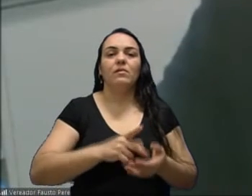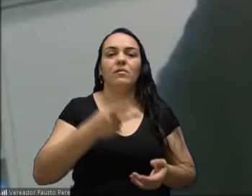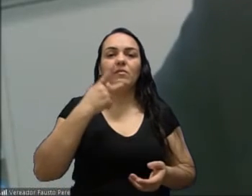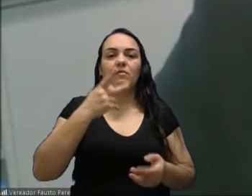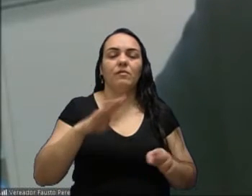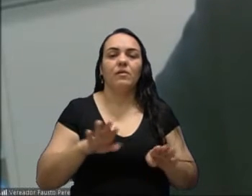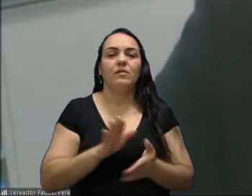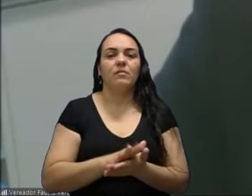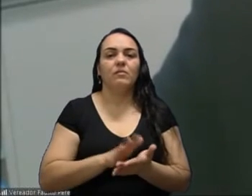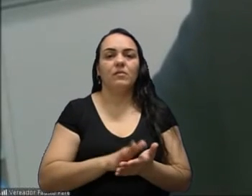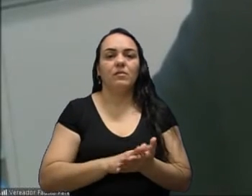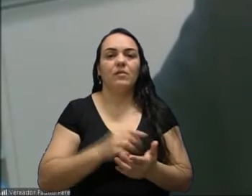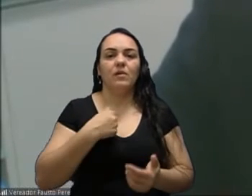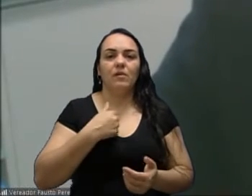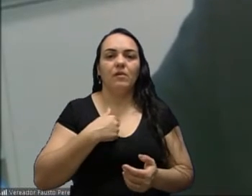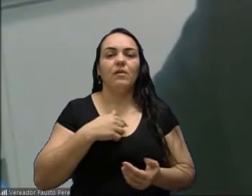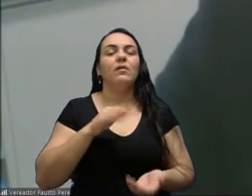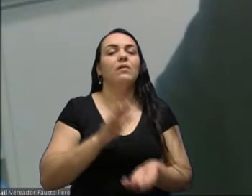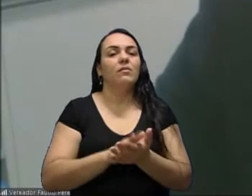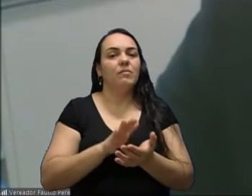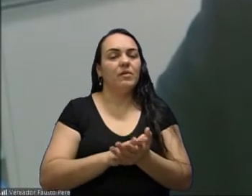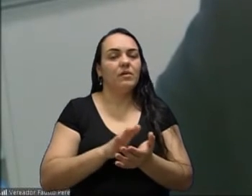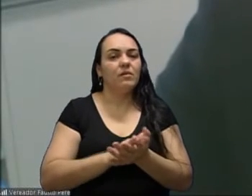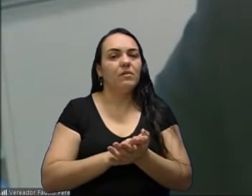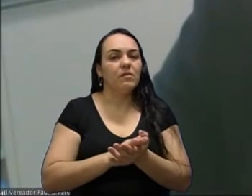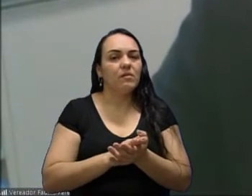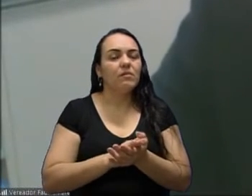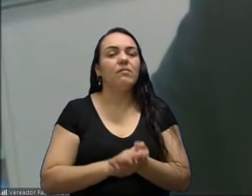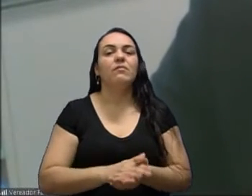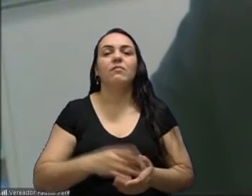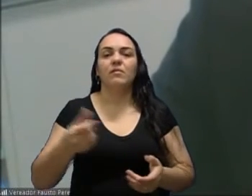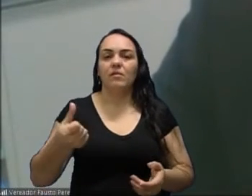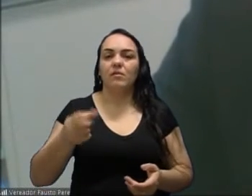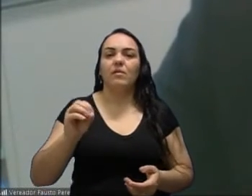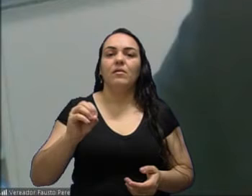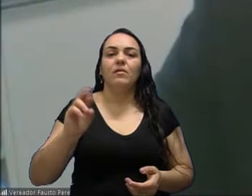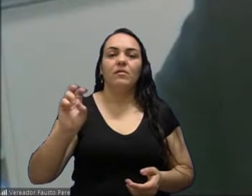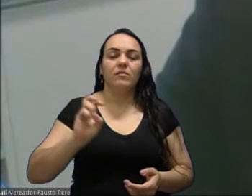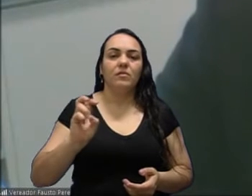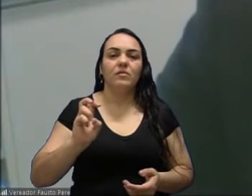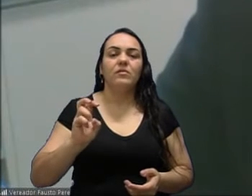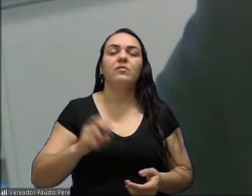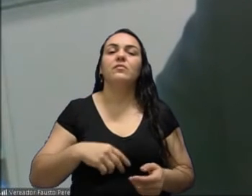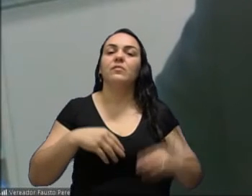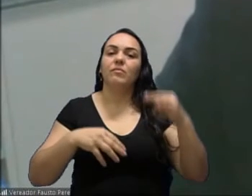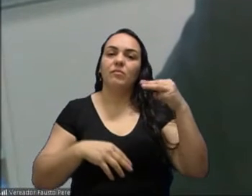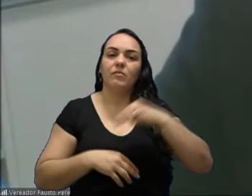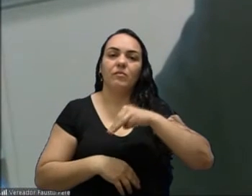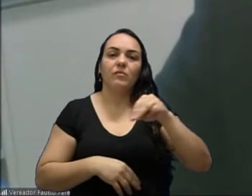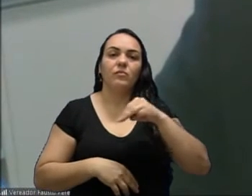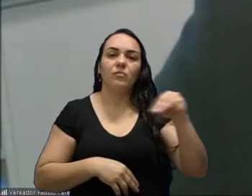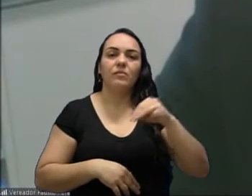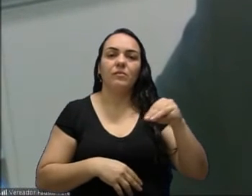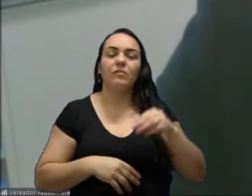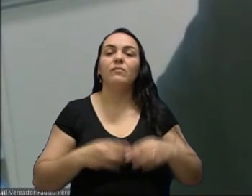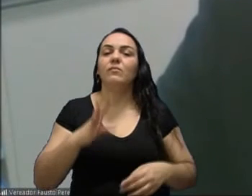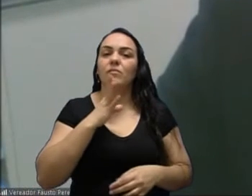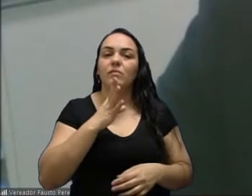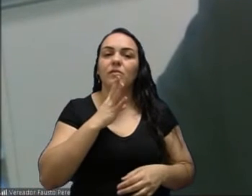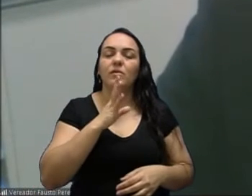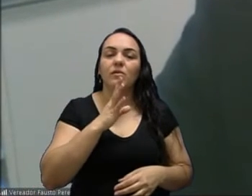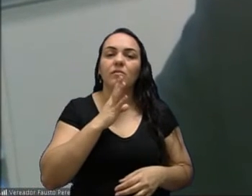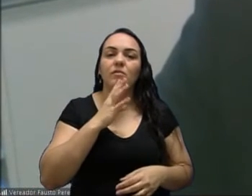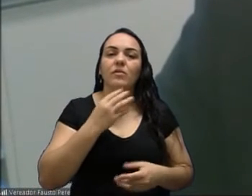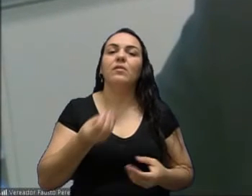quero parabenizar a discussão do projeto 105 do vereador Mário Marti que conhece muito bem a